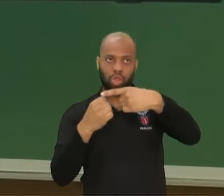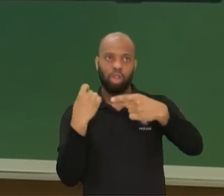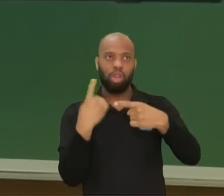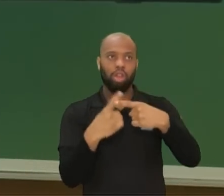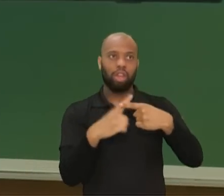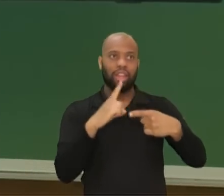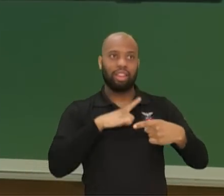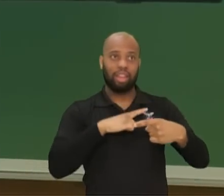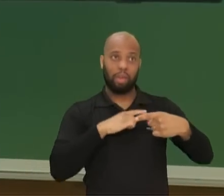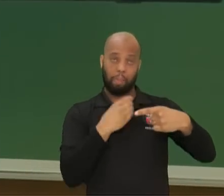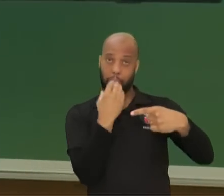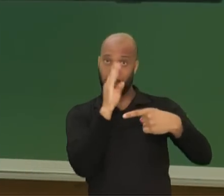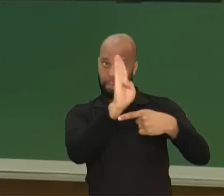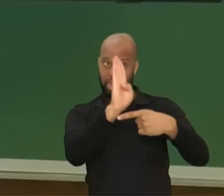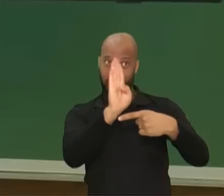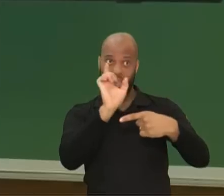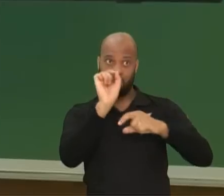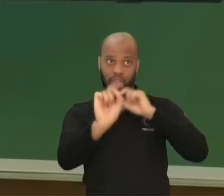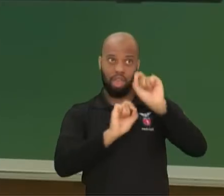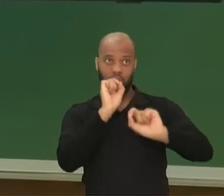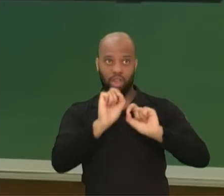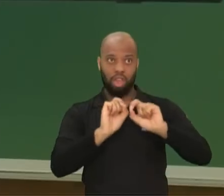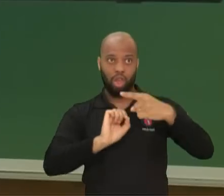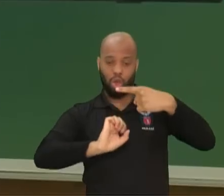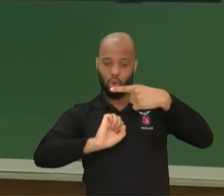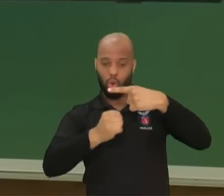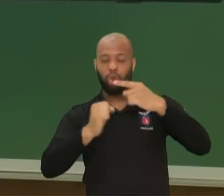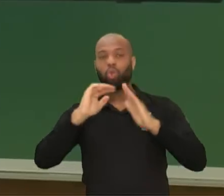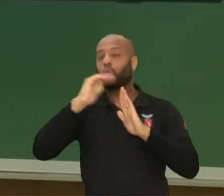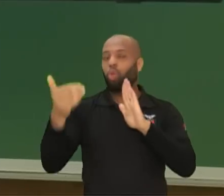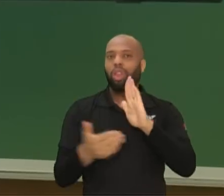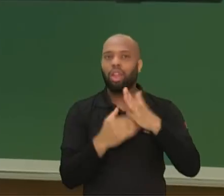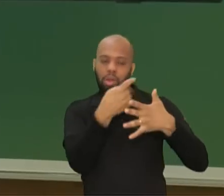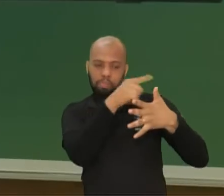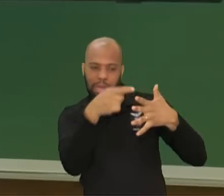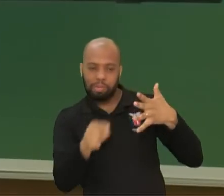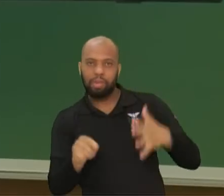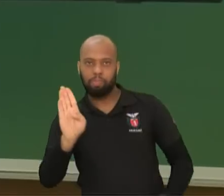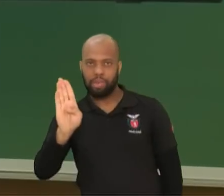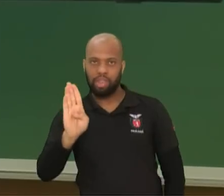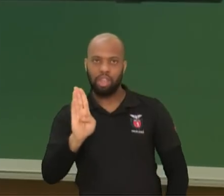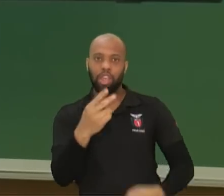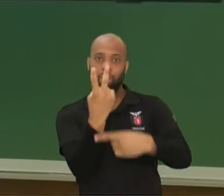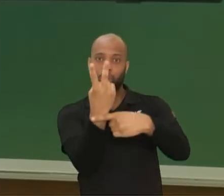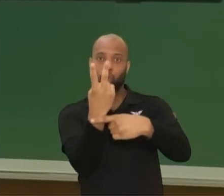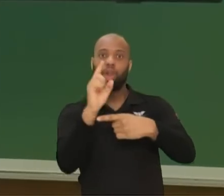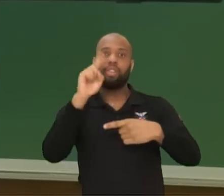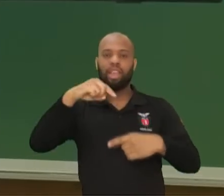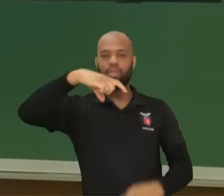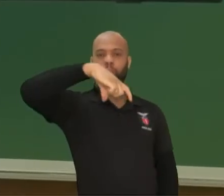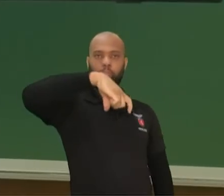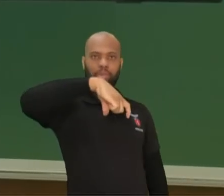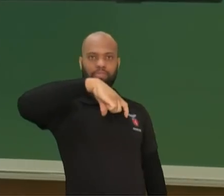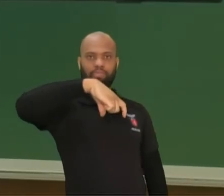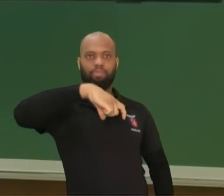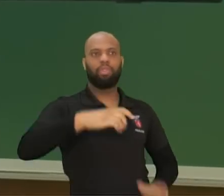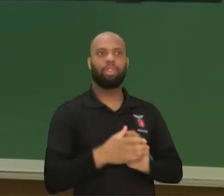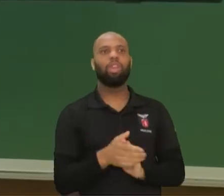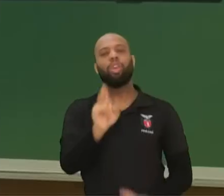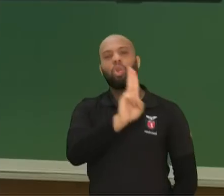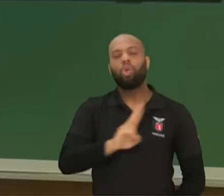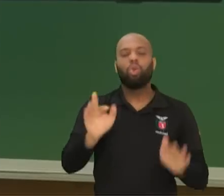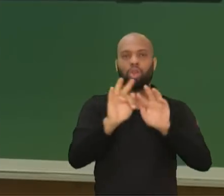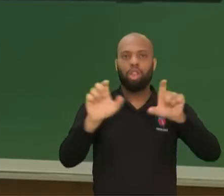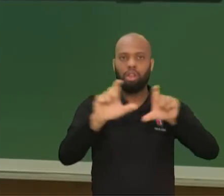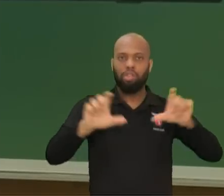elementos aqui de B e o 8 que é os elementos de B e o 2 que é a interseção. Então, aqui nós utilizamos a